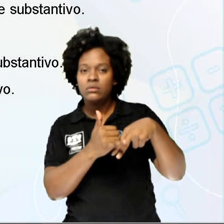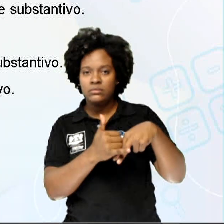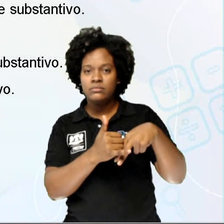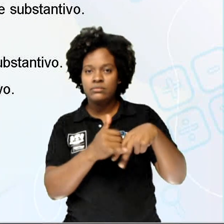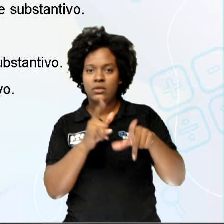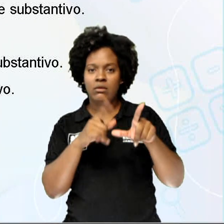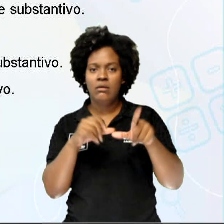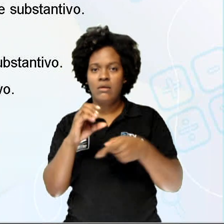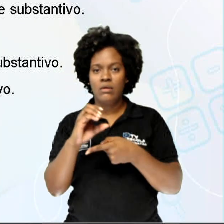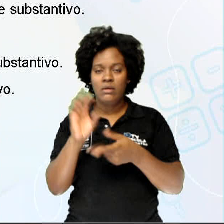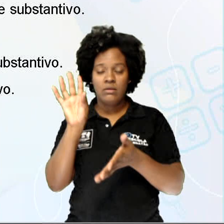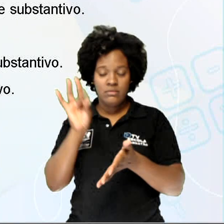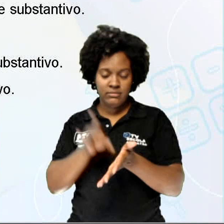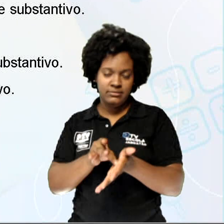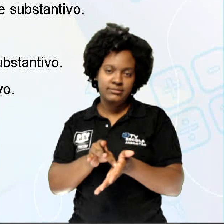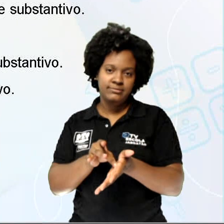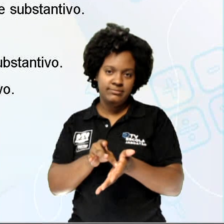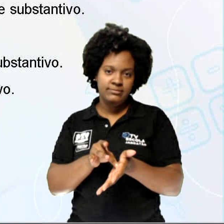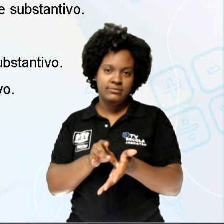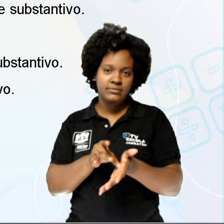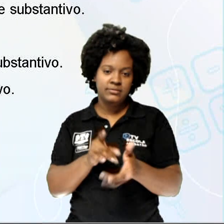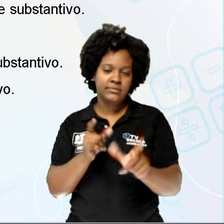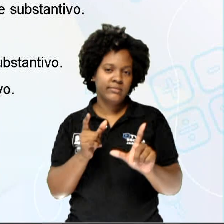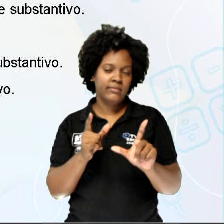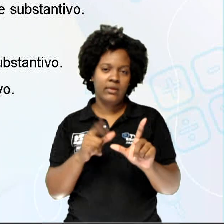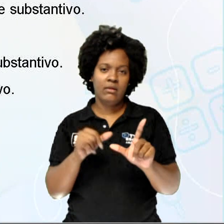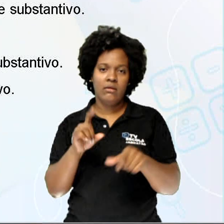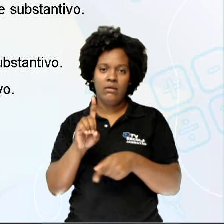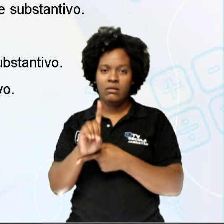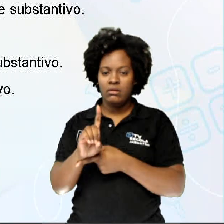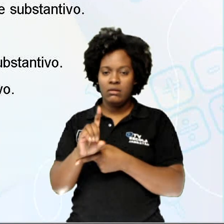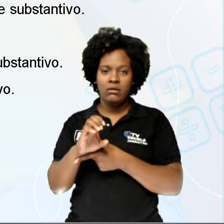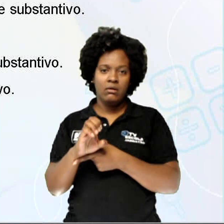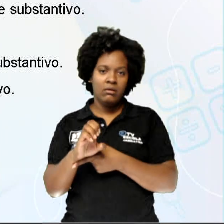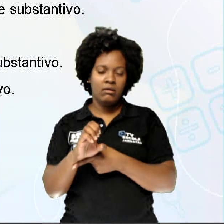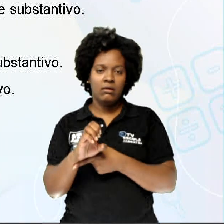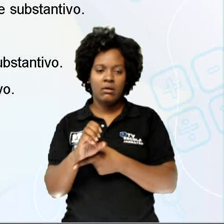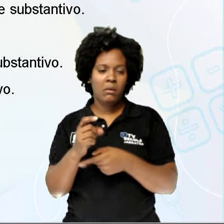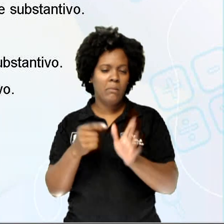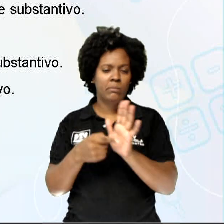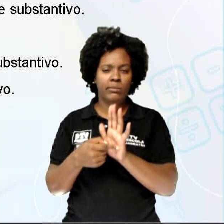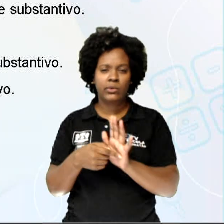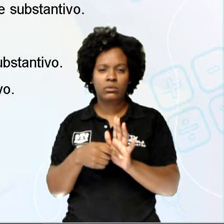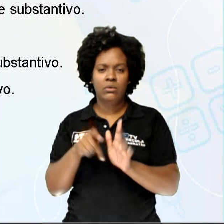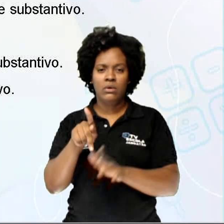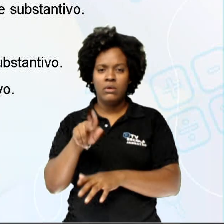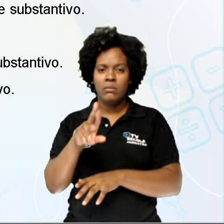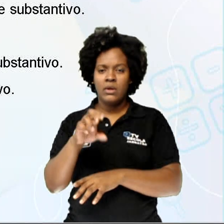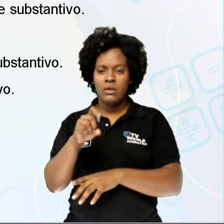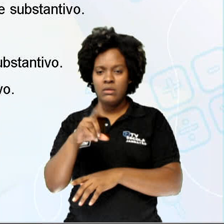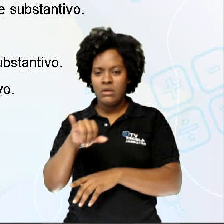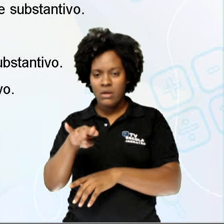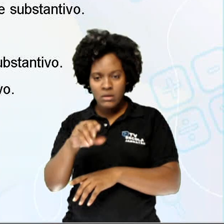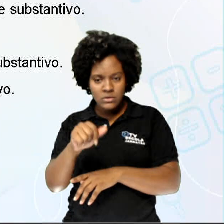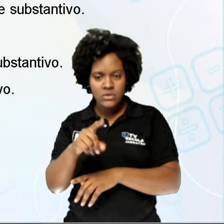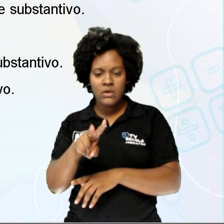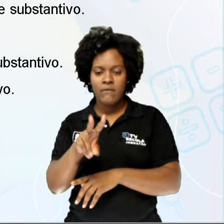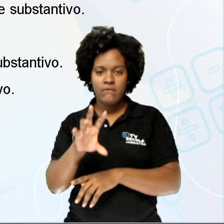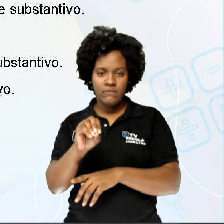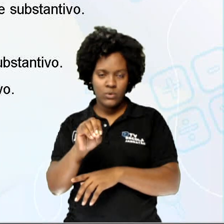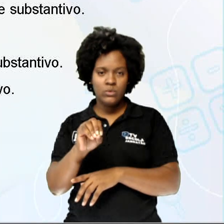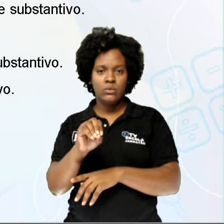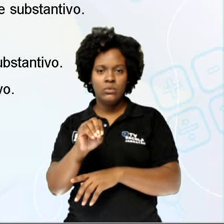ele é verdadeiro. Os itens D e E falam em predicativo do objeto, já que apontam uma avaliação sobre esse